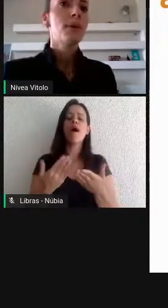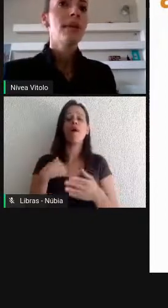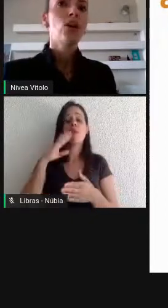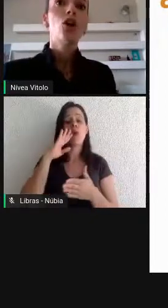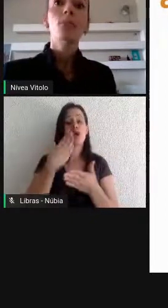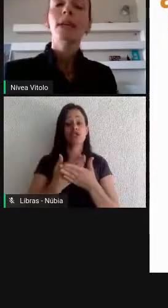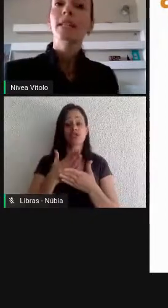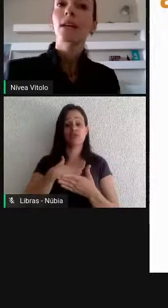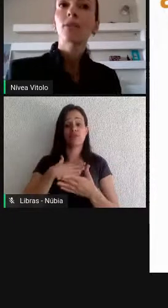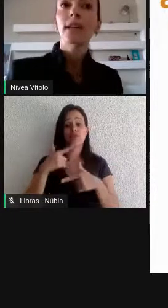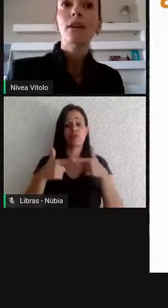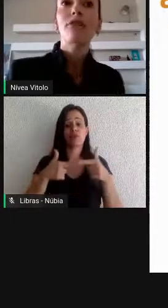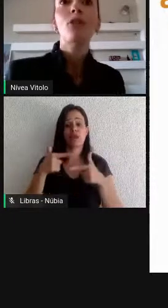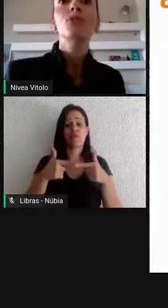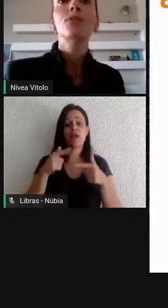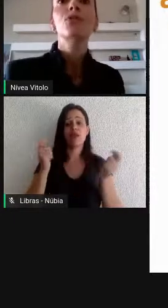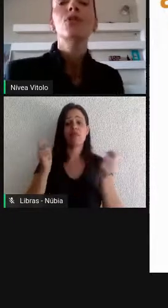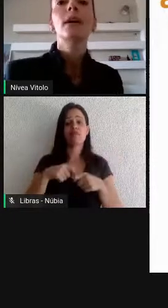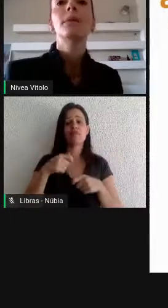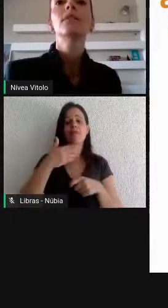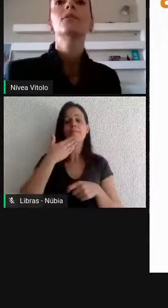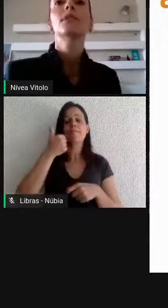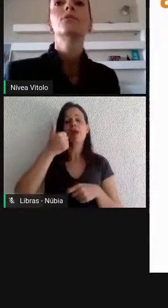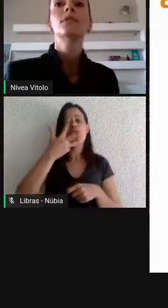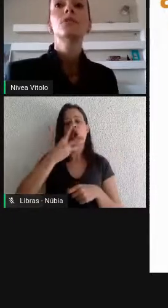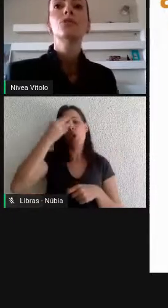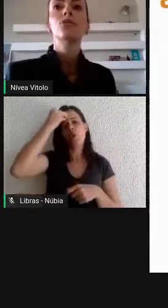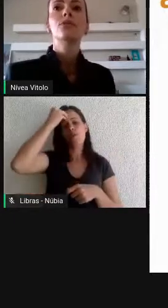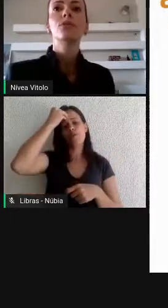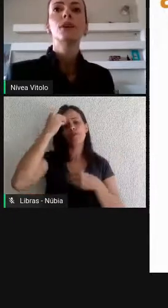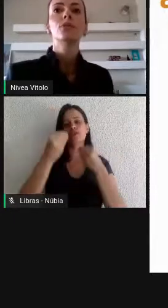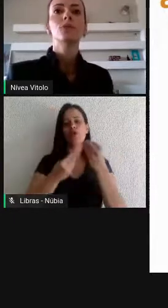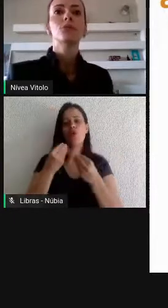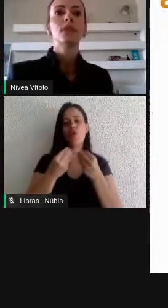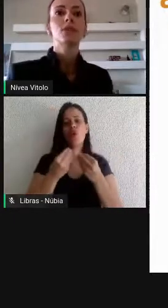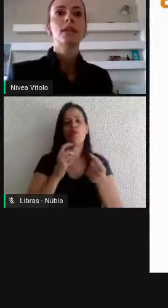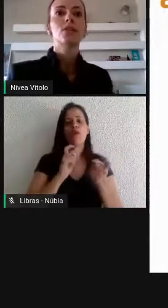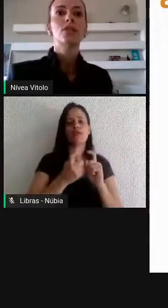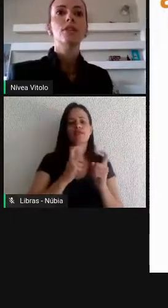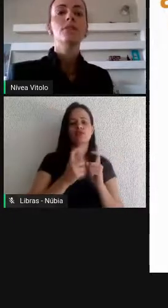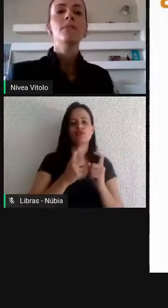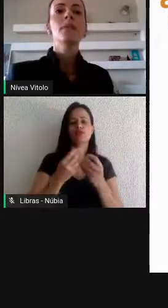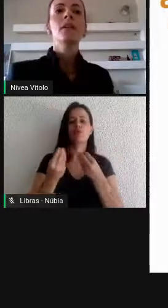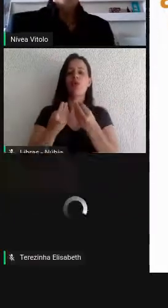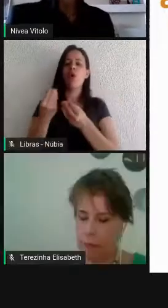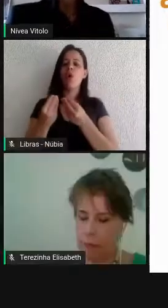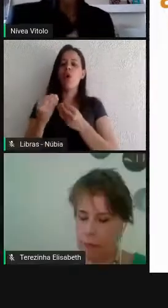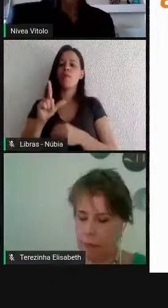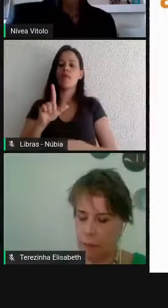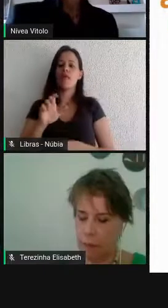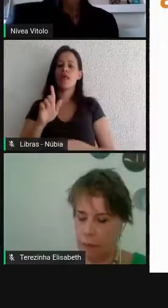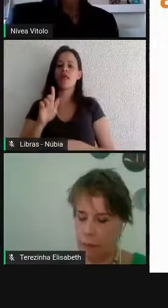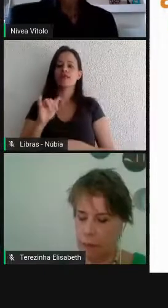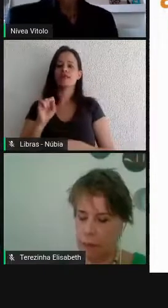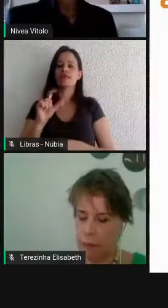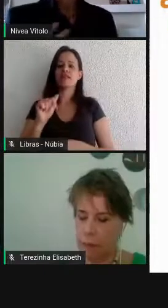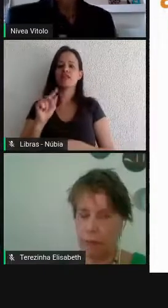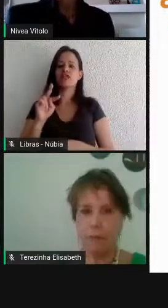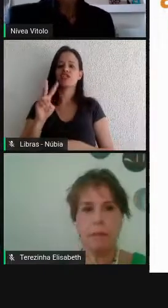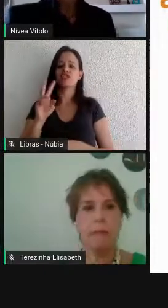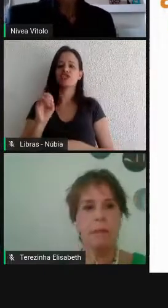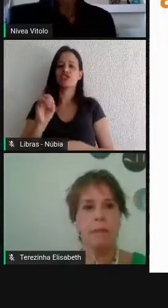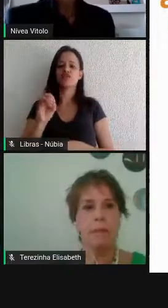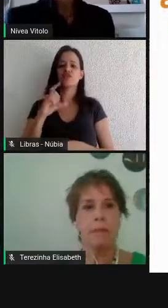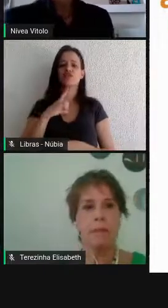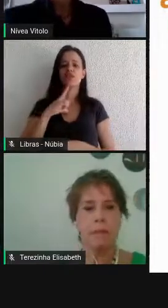propiciou uma melhor compreensão, né, da forma de funcionamento, tanto do executivo quanto do legislativo. Ele trouxe informações